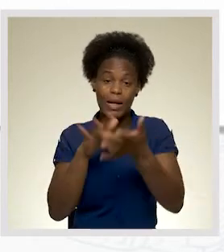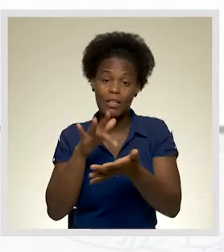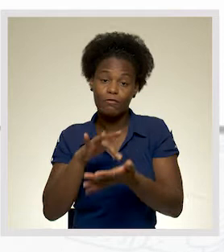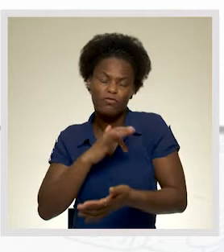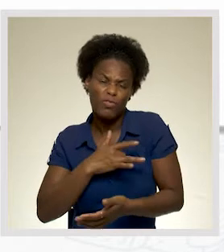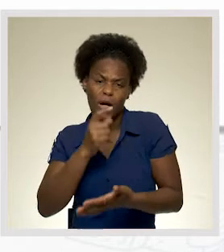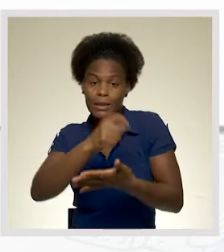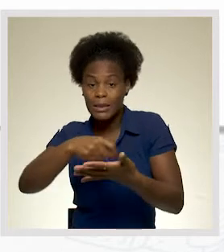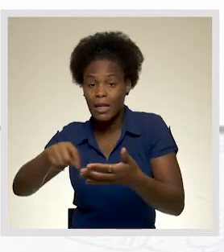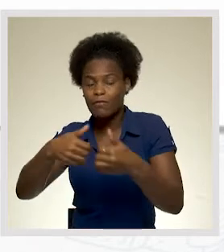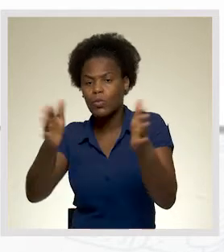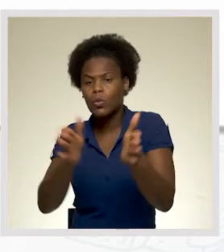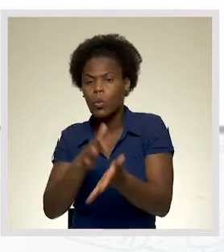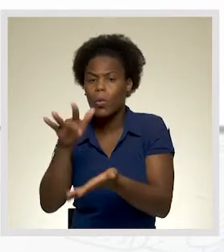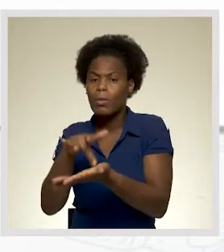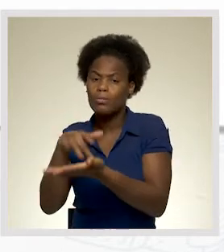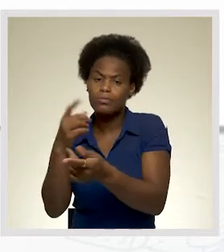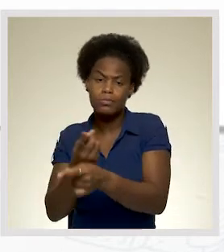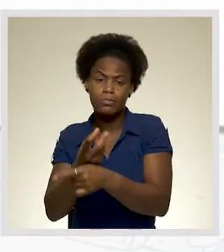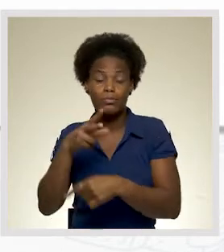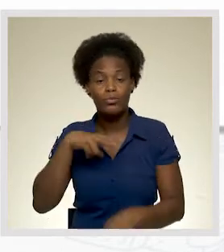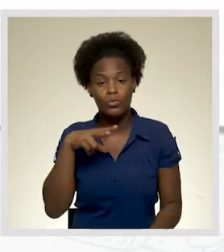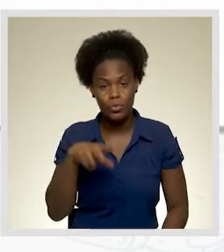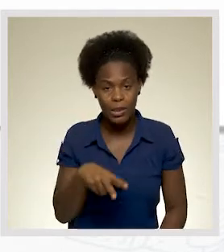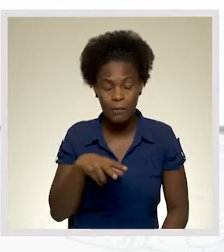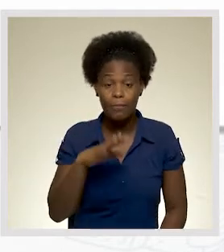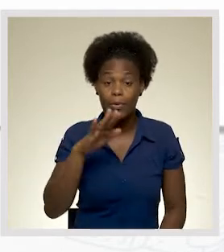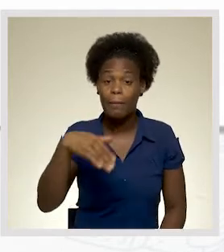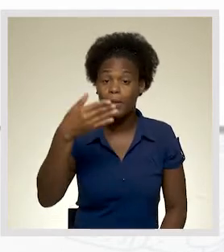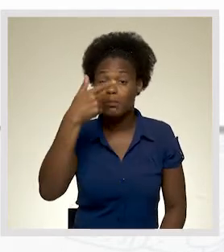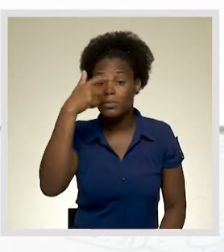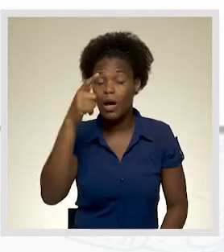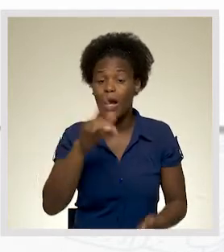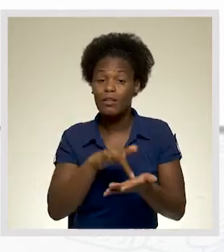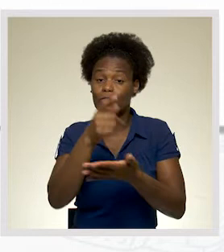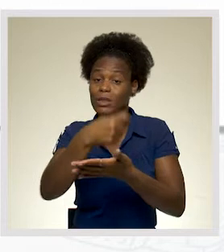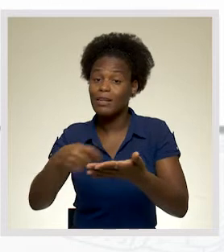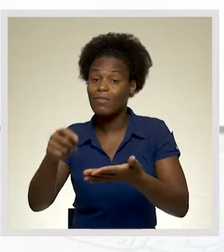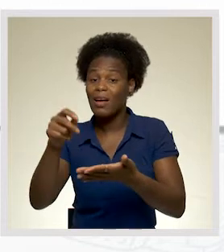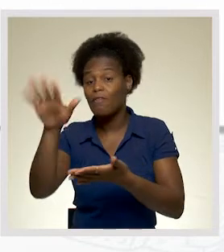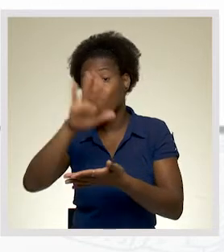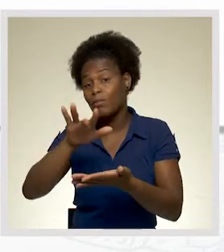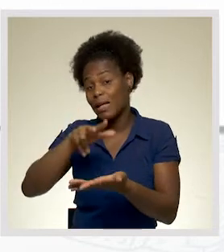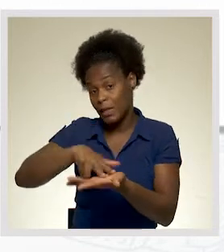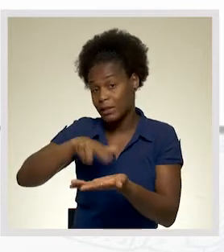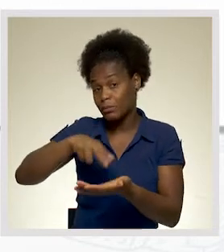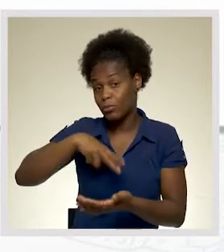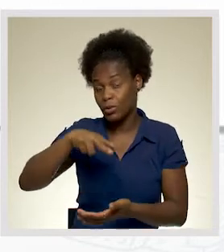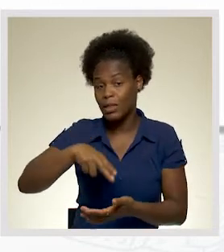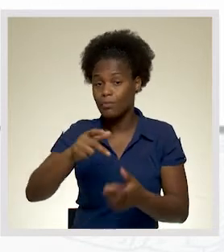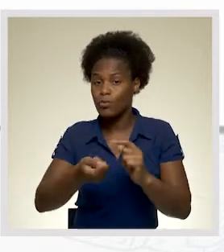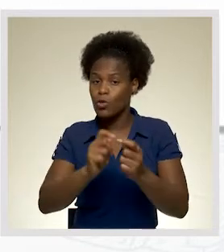romancistas de toda a literatura portuguesa, o principal escritor realista português, renovador profundo